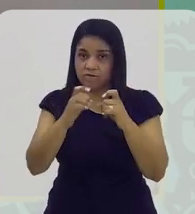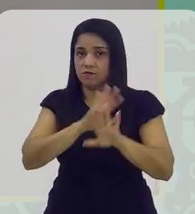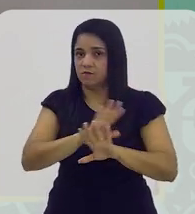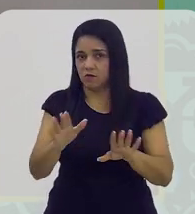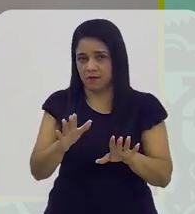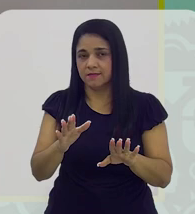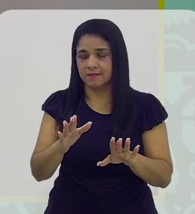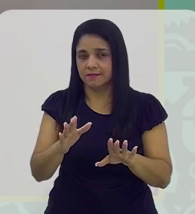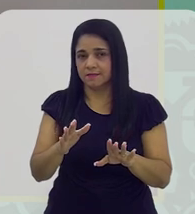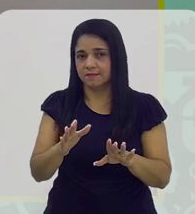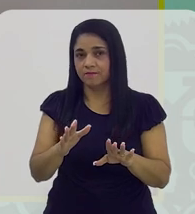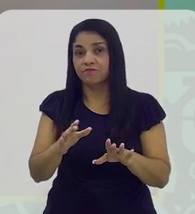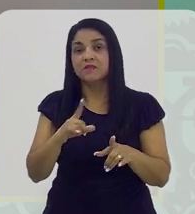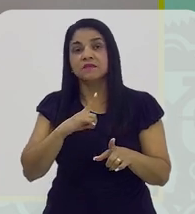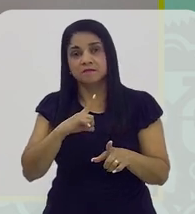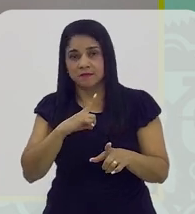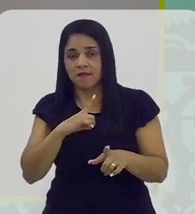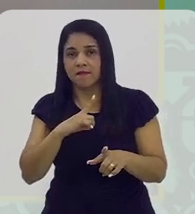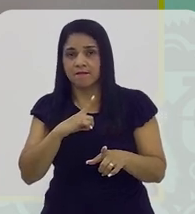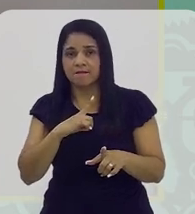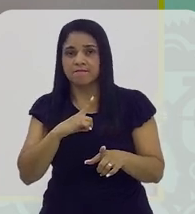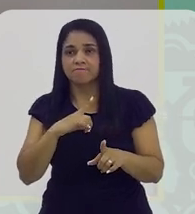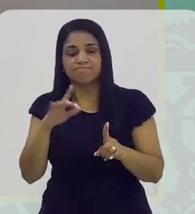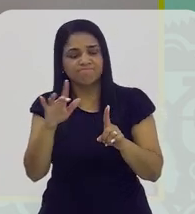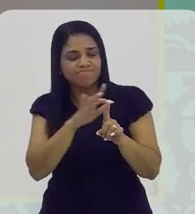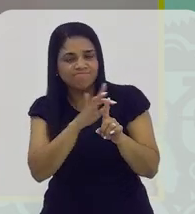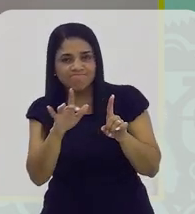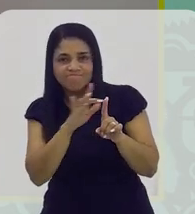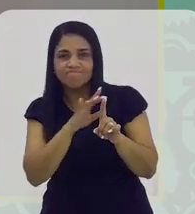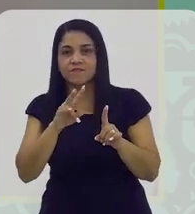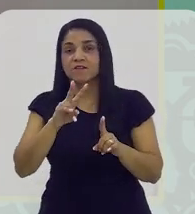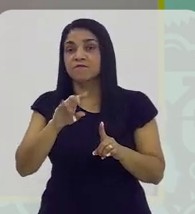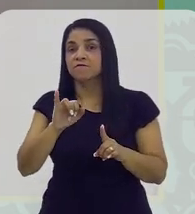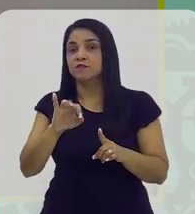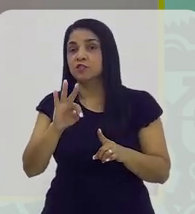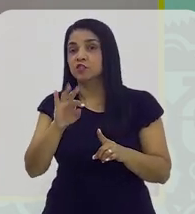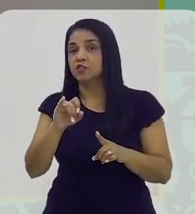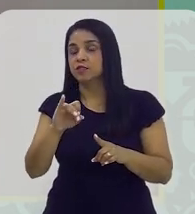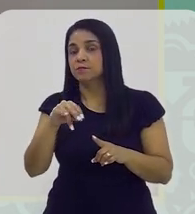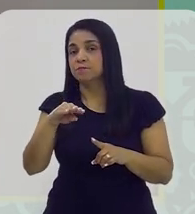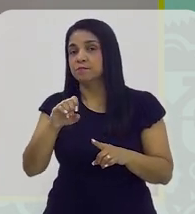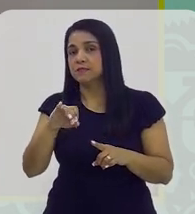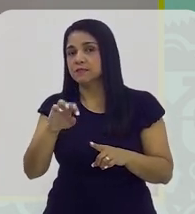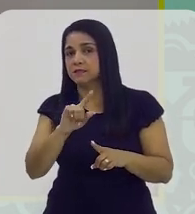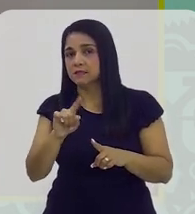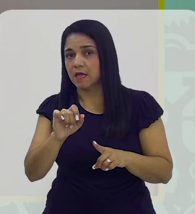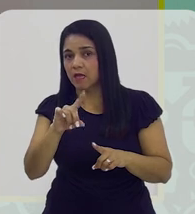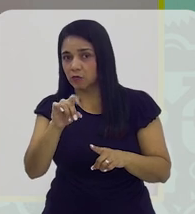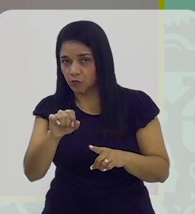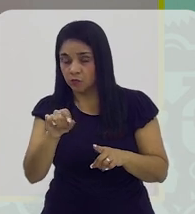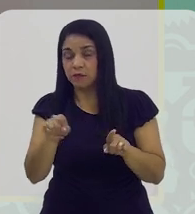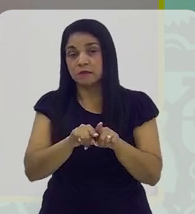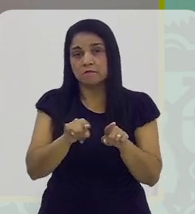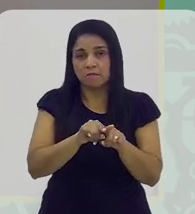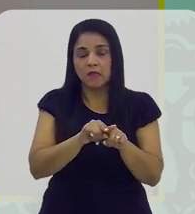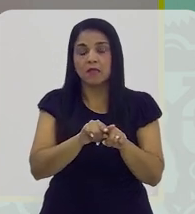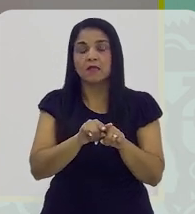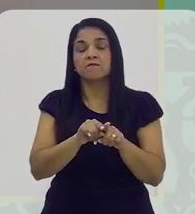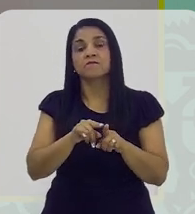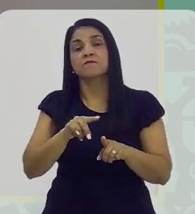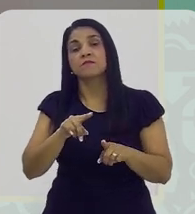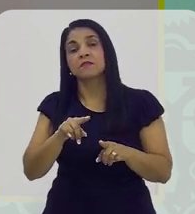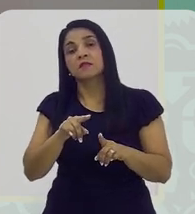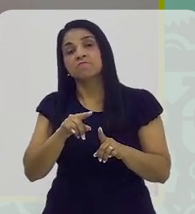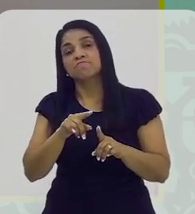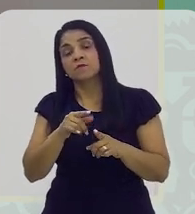é uma agressão. Então, eles vão sendo vitimizados e revitimizados e